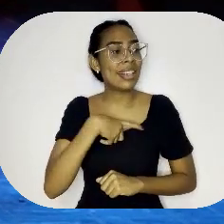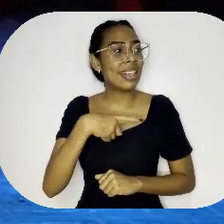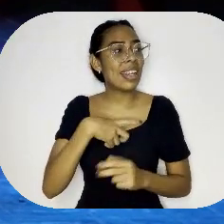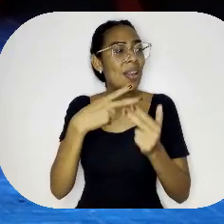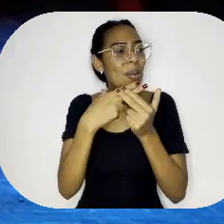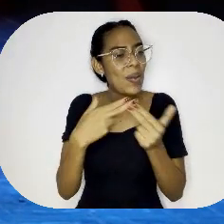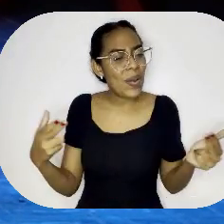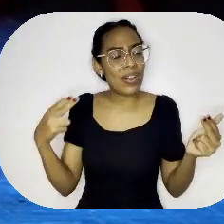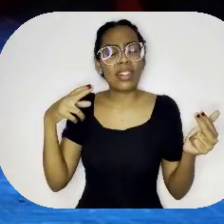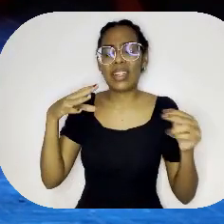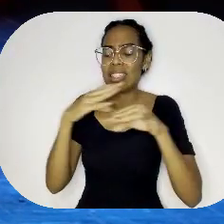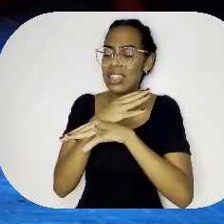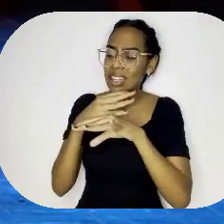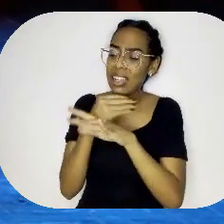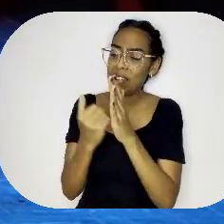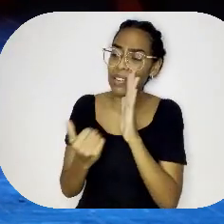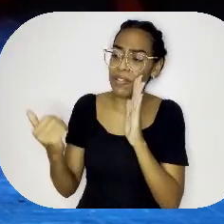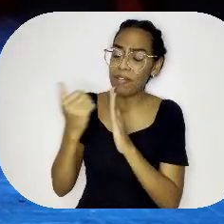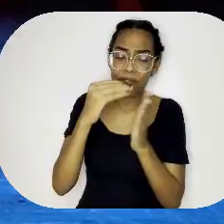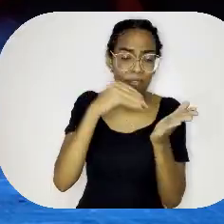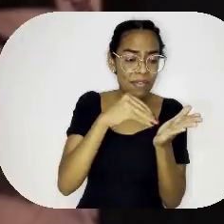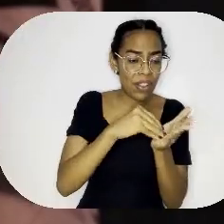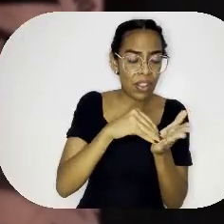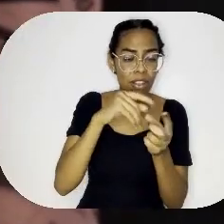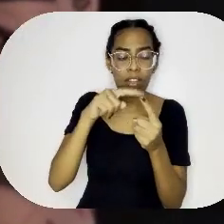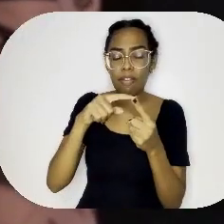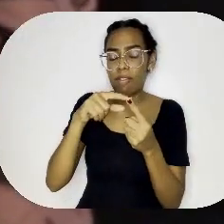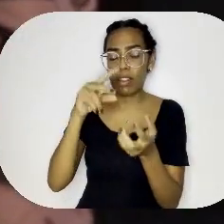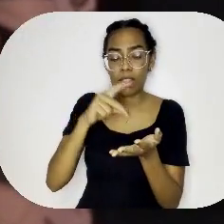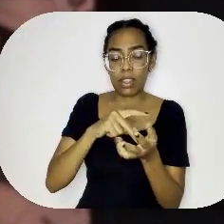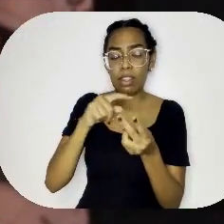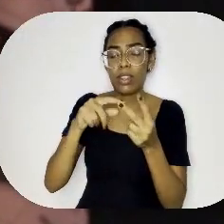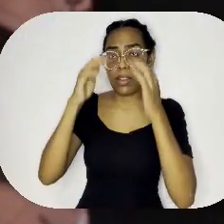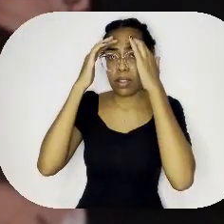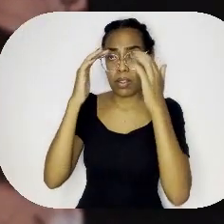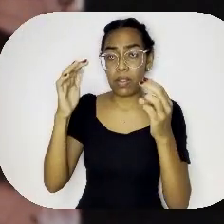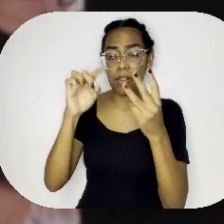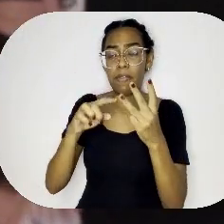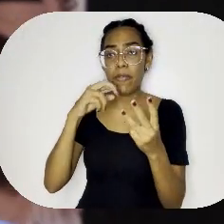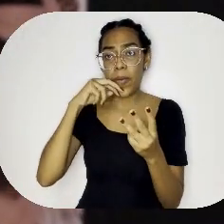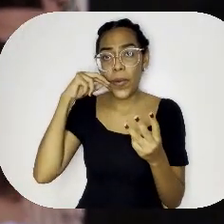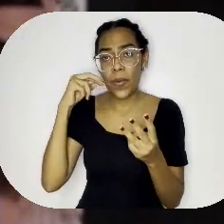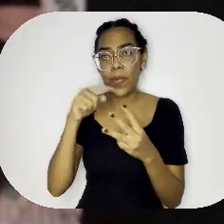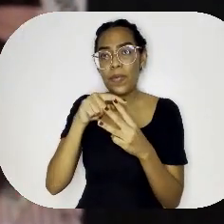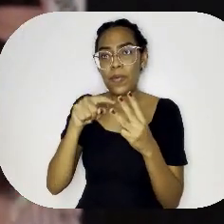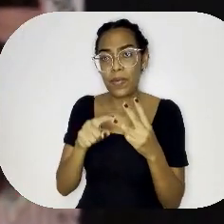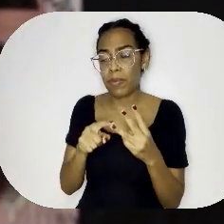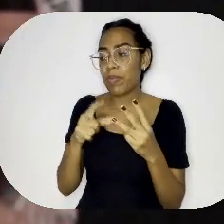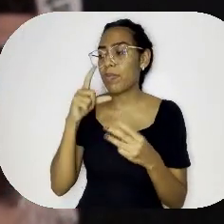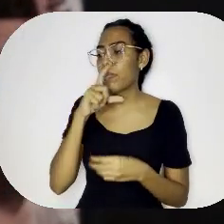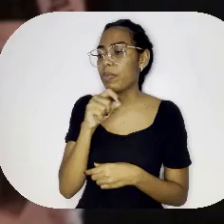Vergonha! Temo a viver se exponha, por mais que a fama exalta. Numa cidade onde falta